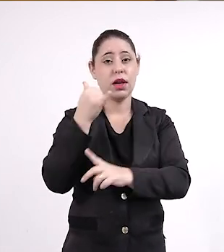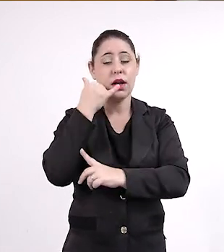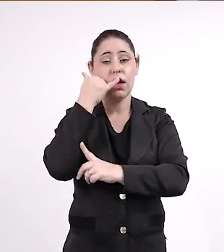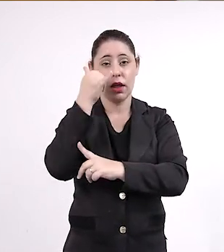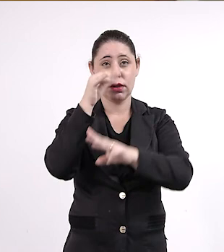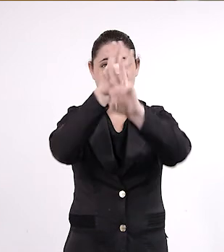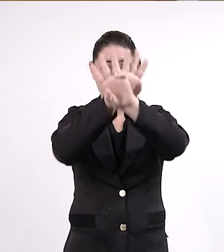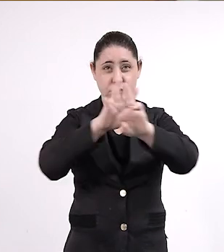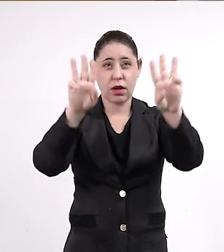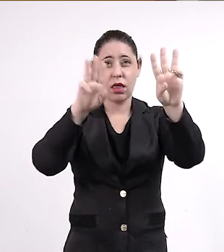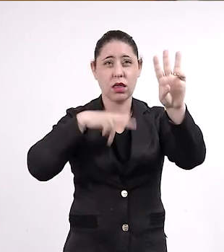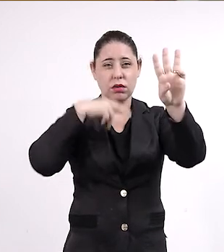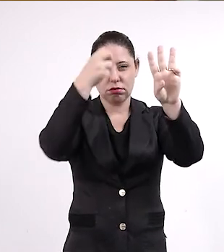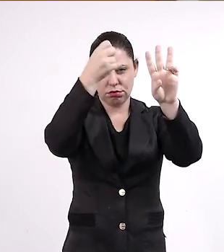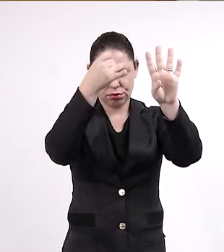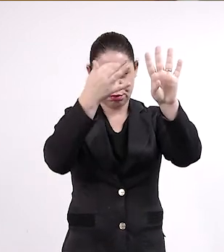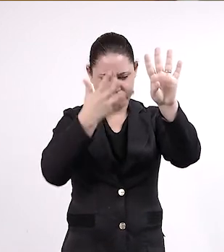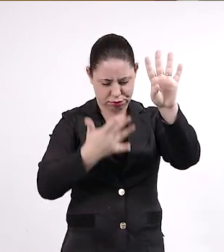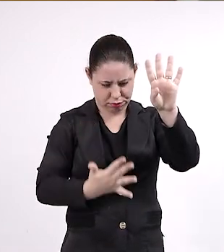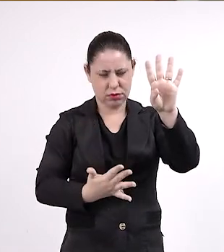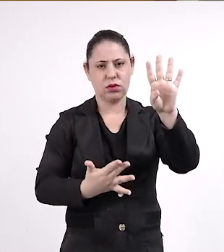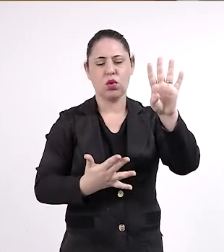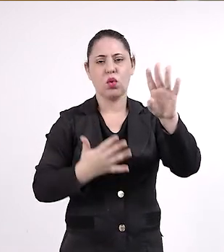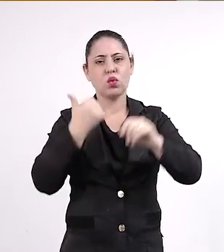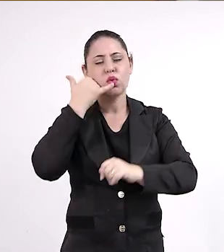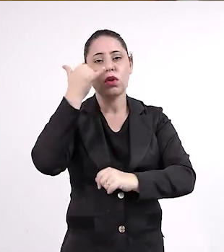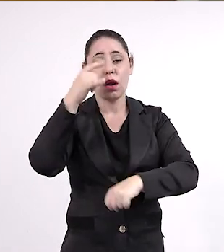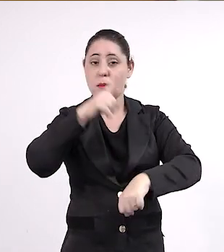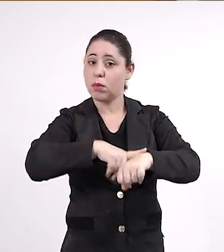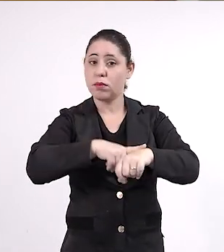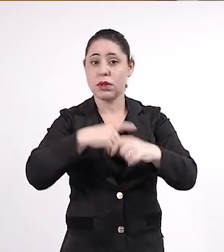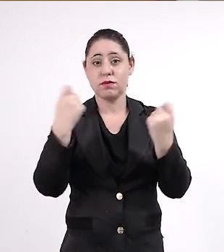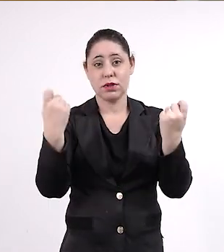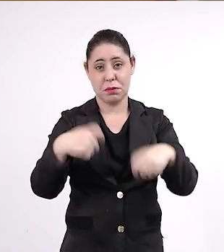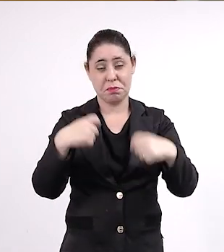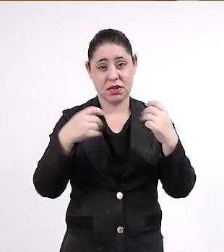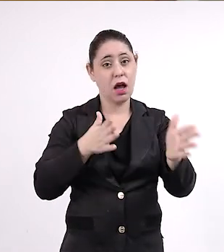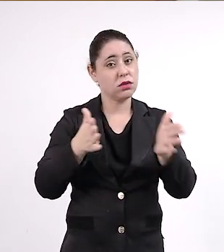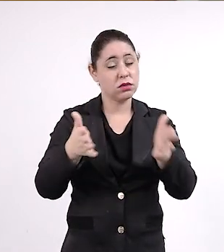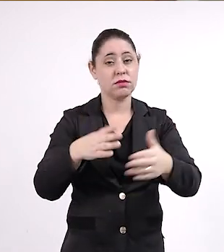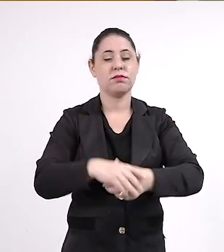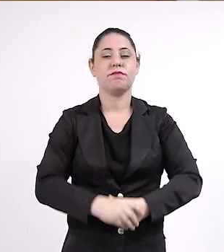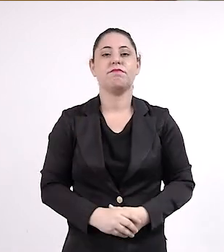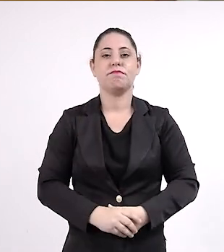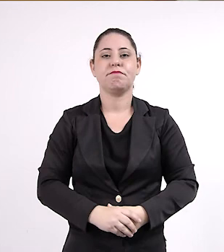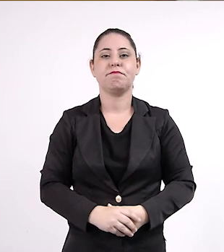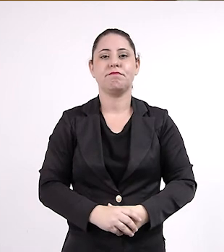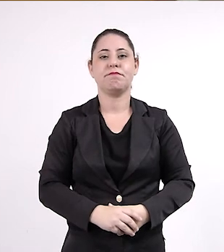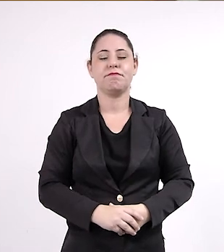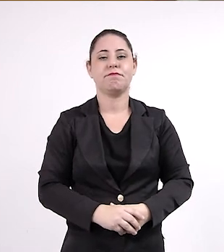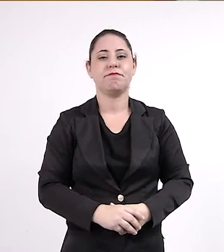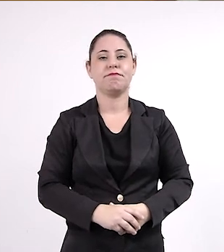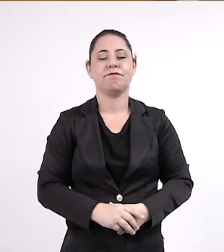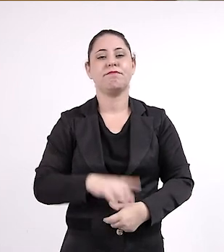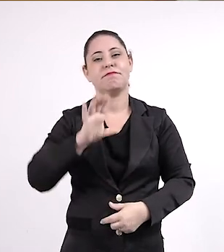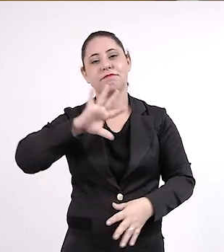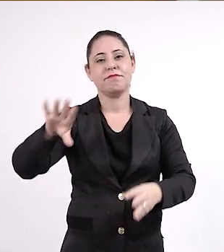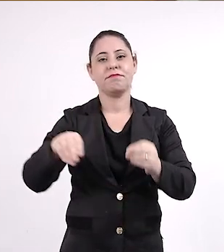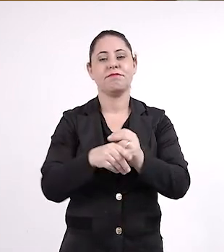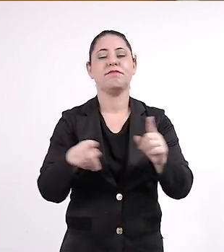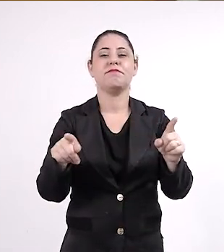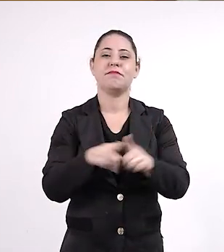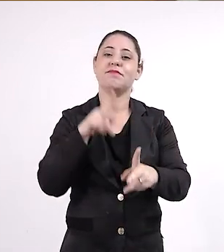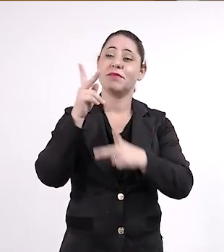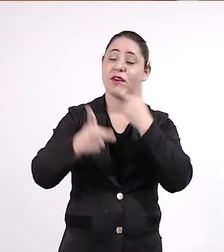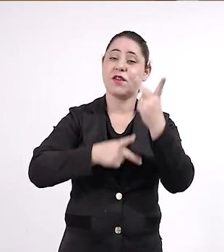site, você sempre tem a lista atualizada do telefone disponível naquele momento do seu acesso. E para